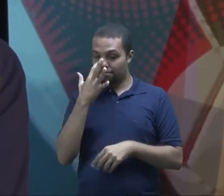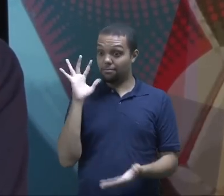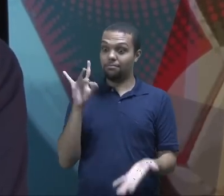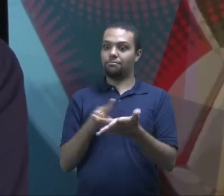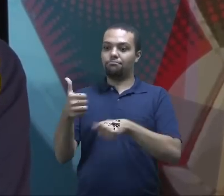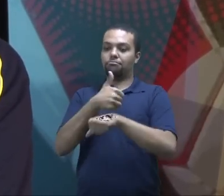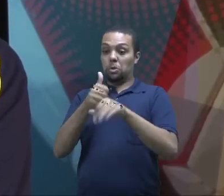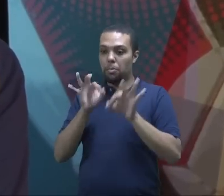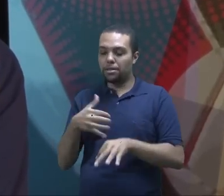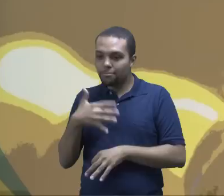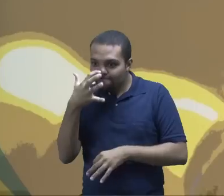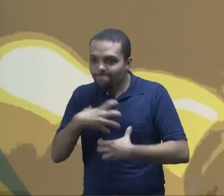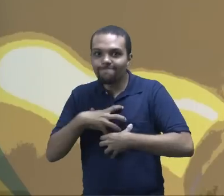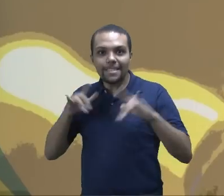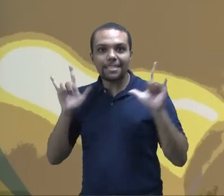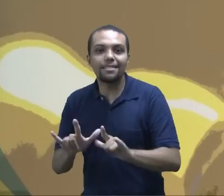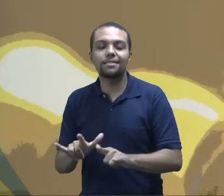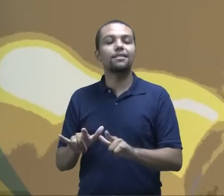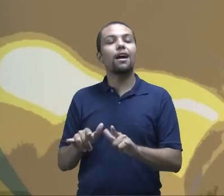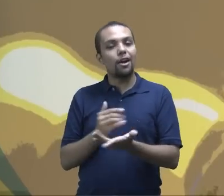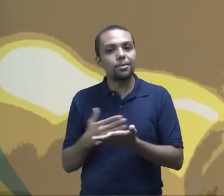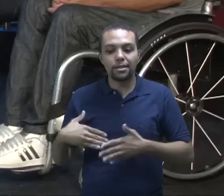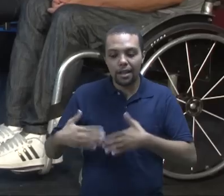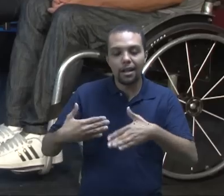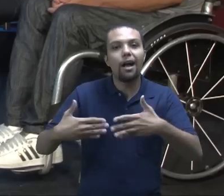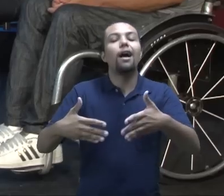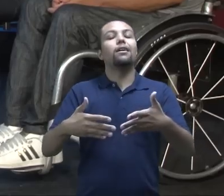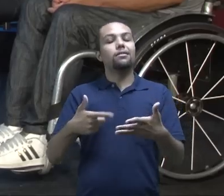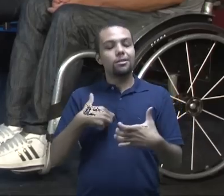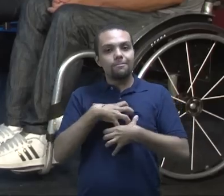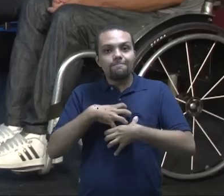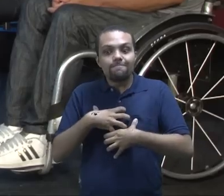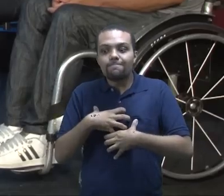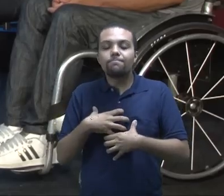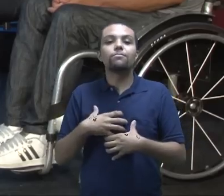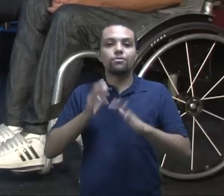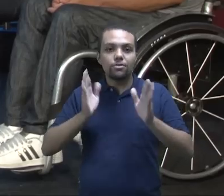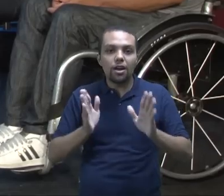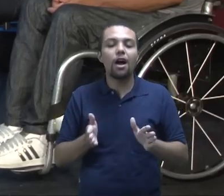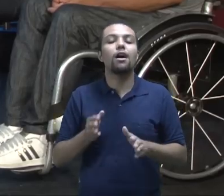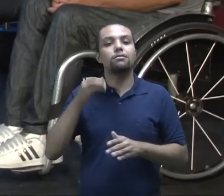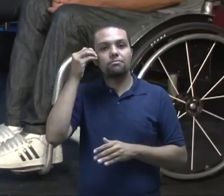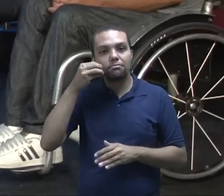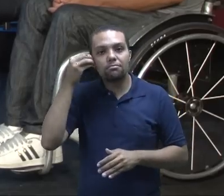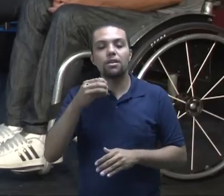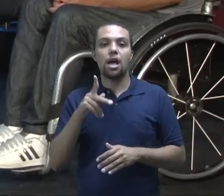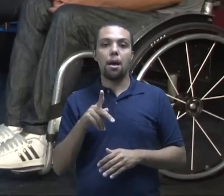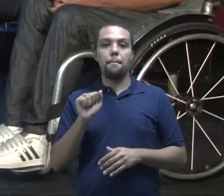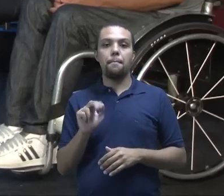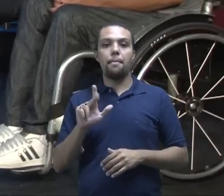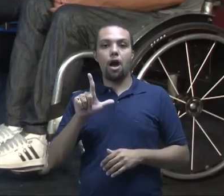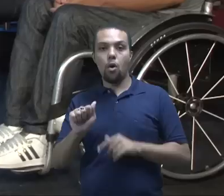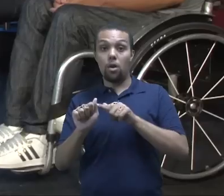estou agora vendo as melhores jogadoras. Uhum. Então, foi fluindo, foi crescendo, vendo, jogando. Tive a oportunidade de